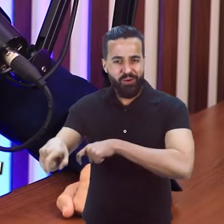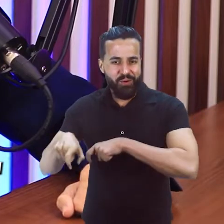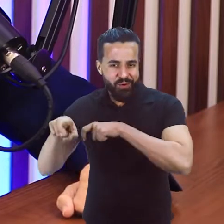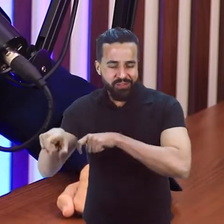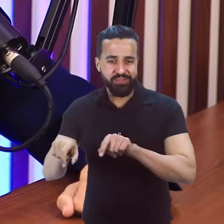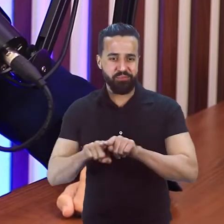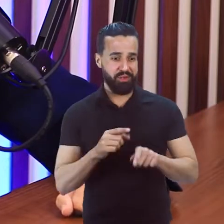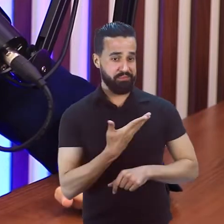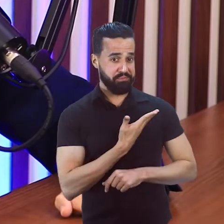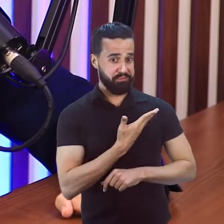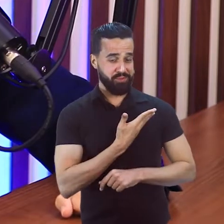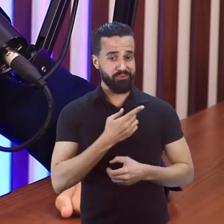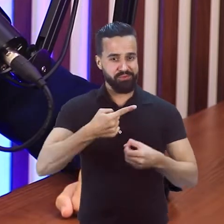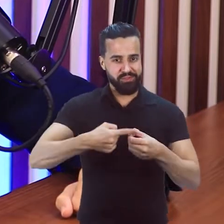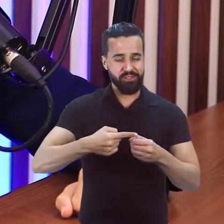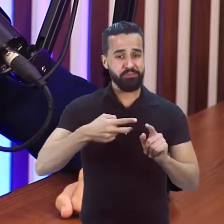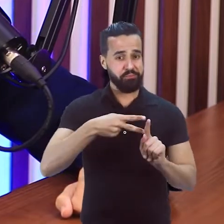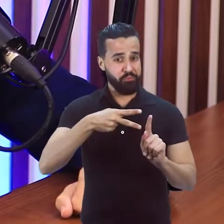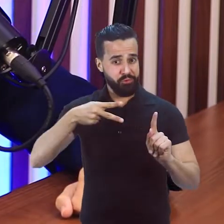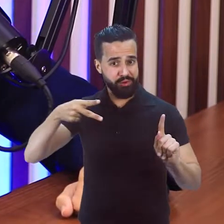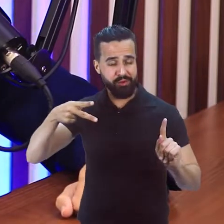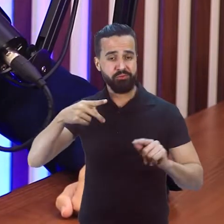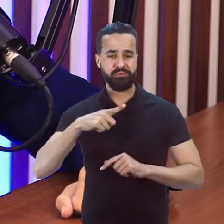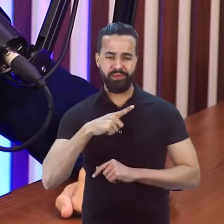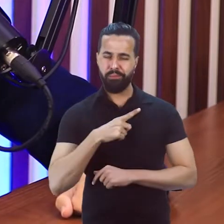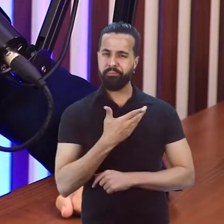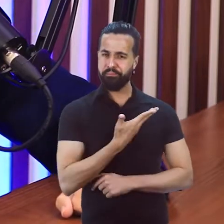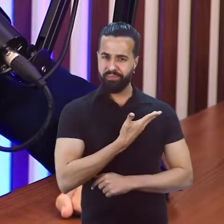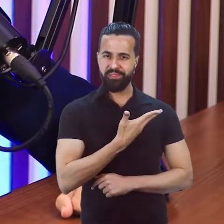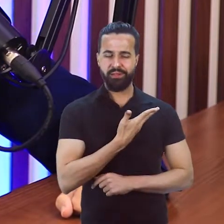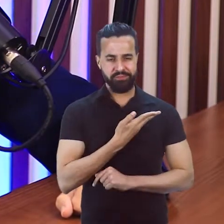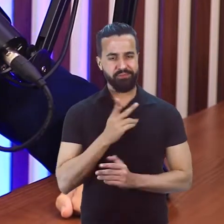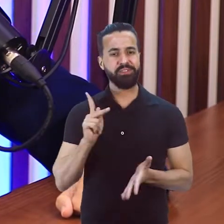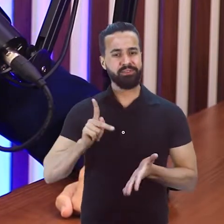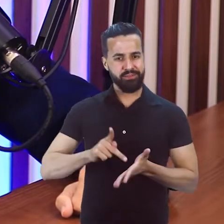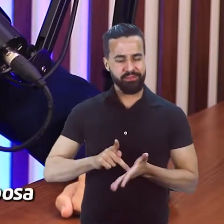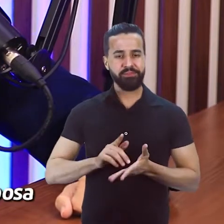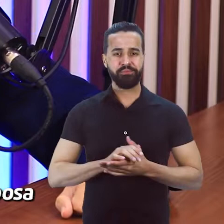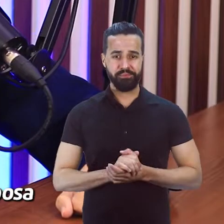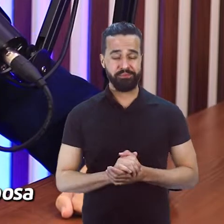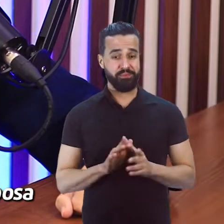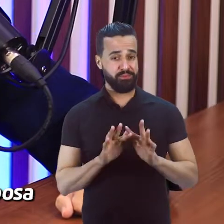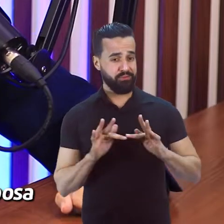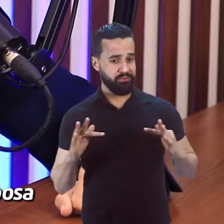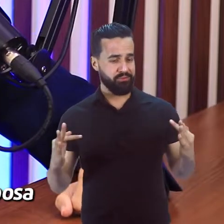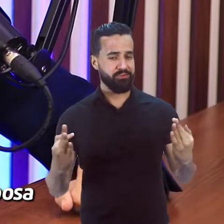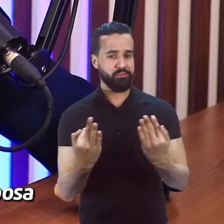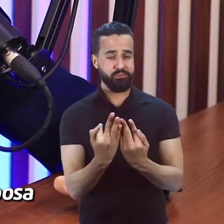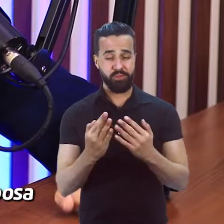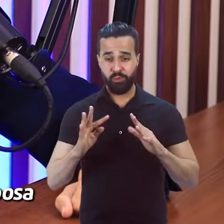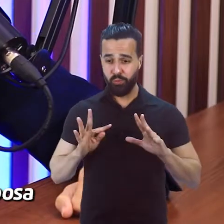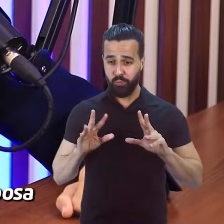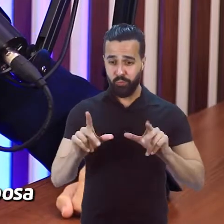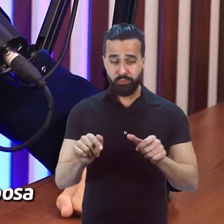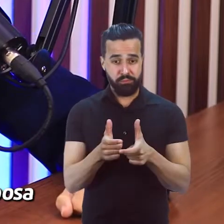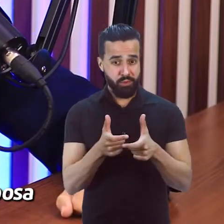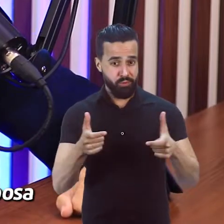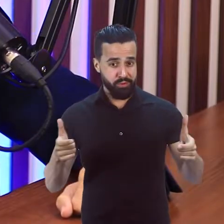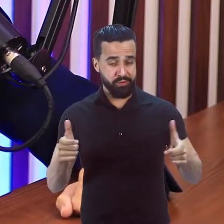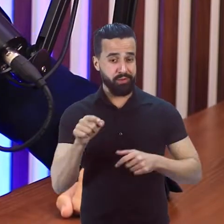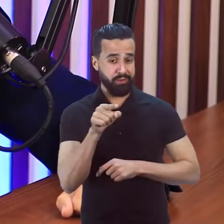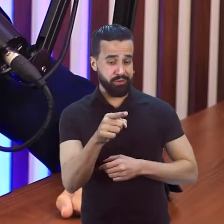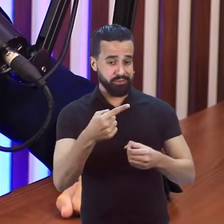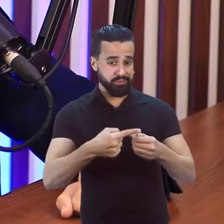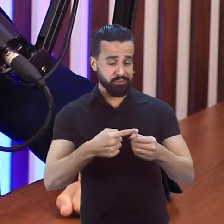Porangatu, ainda tenho grandes amizades lá. Minha família praticamente está ainda toda lá em Porangatu, da minha